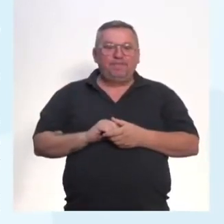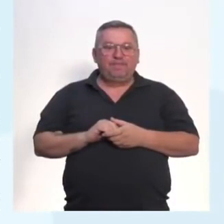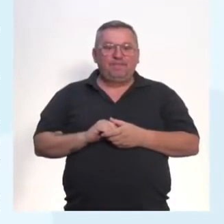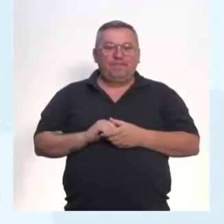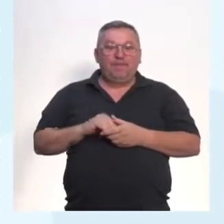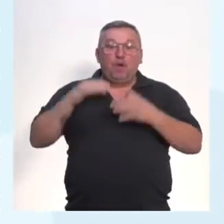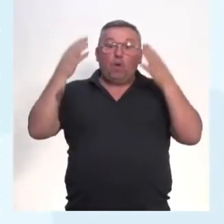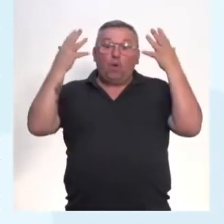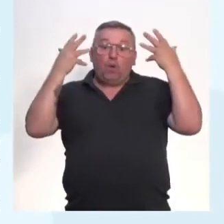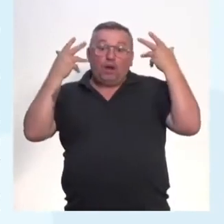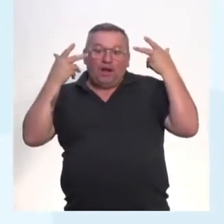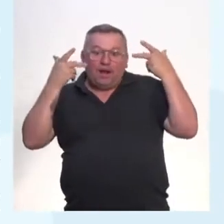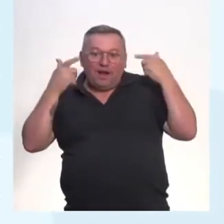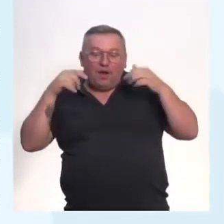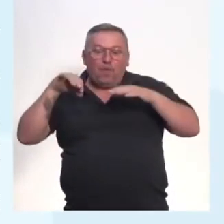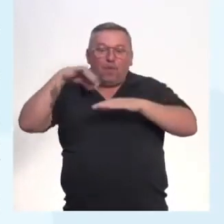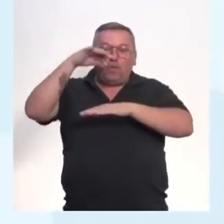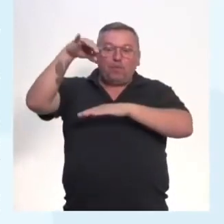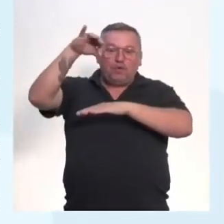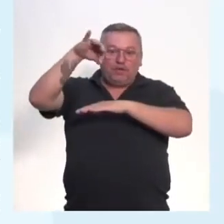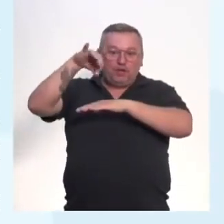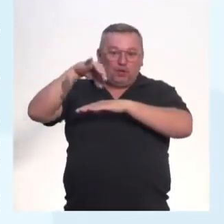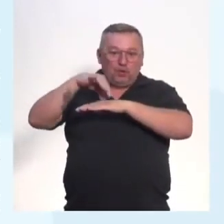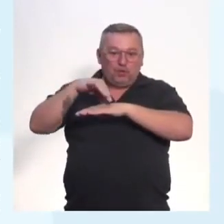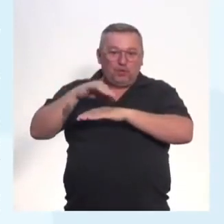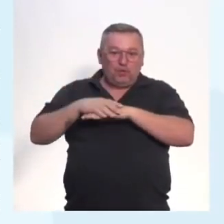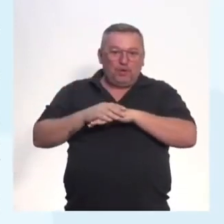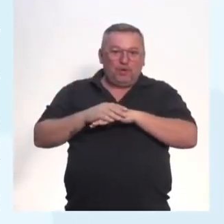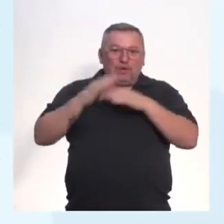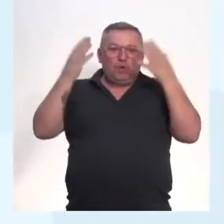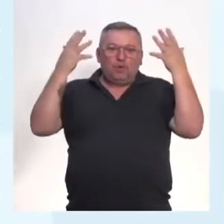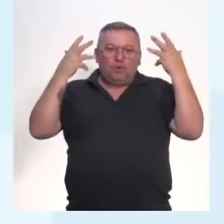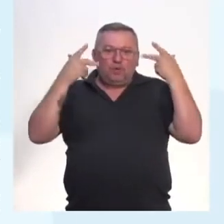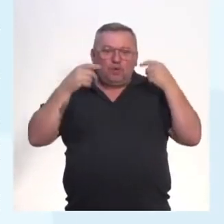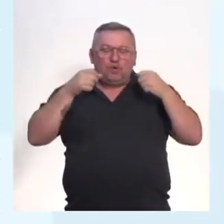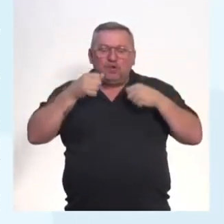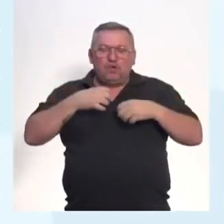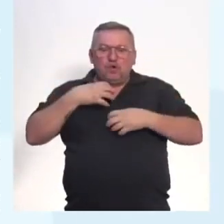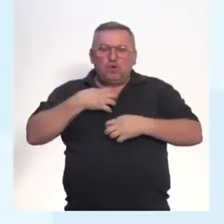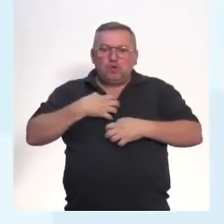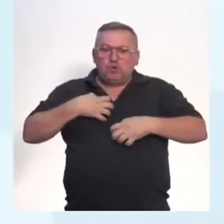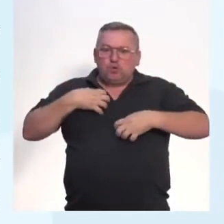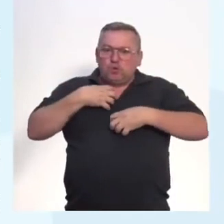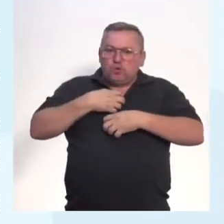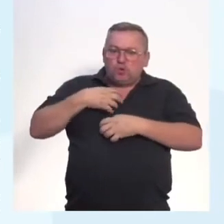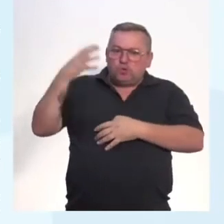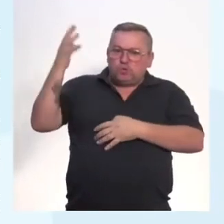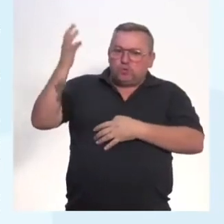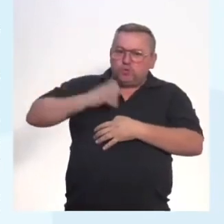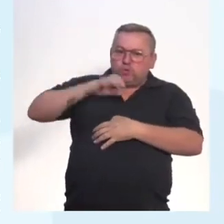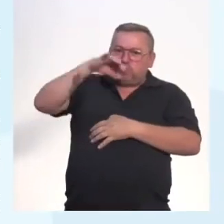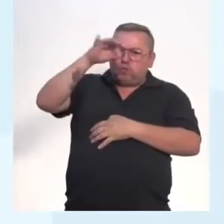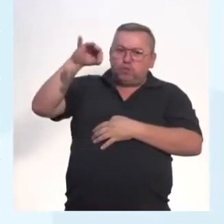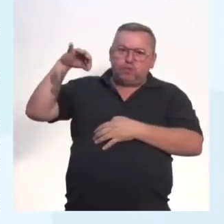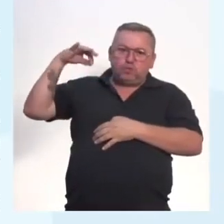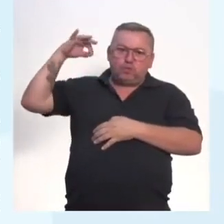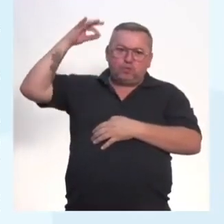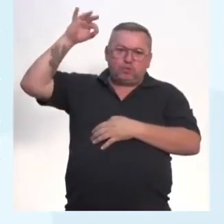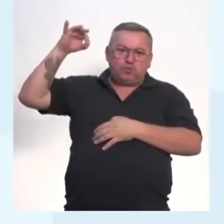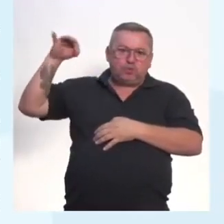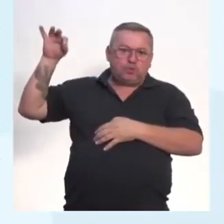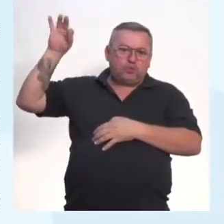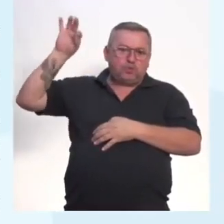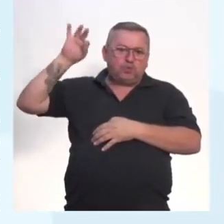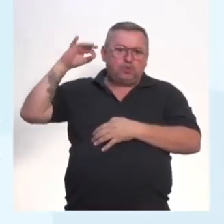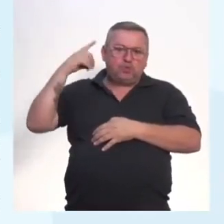O leão e o mosquito. Um leão ficou com raiva de um mosquito que não parava de zumbir ao redor de